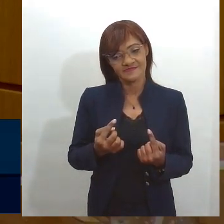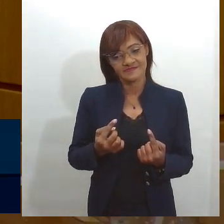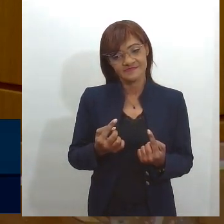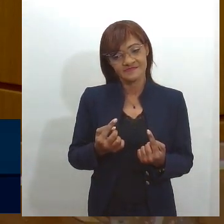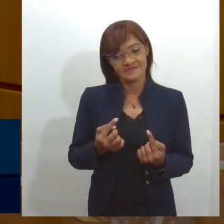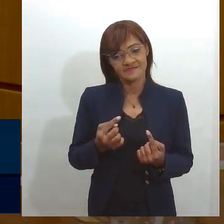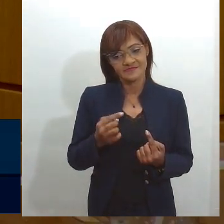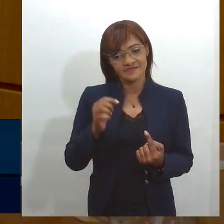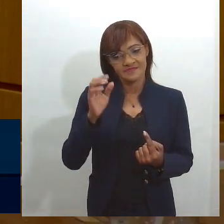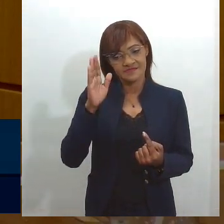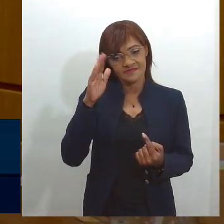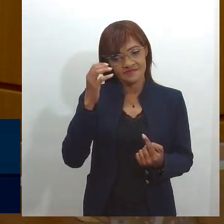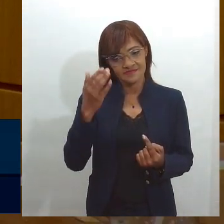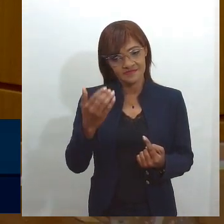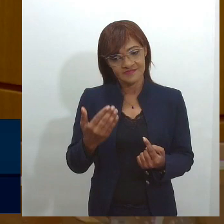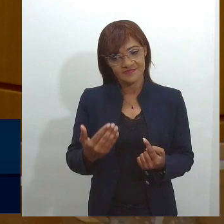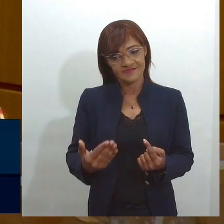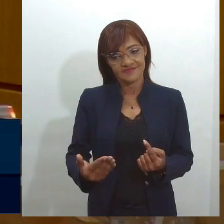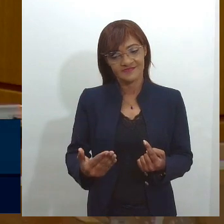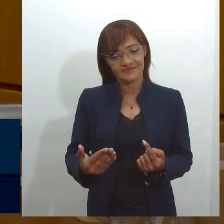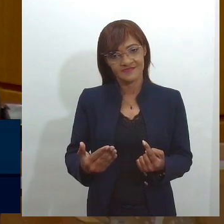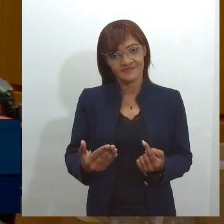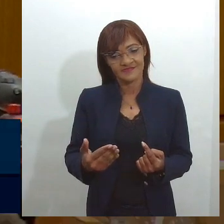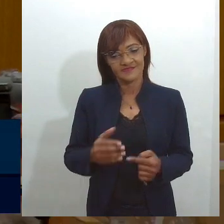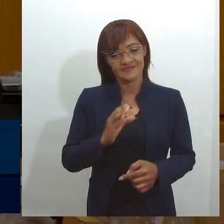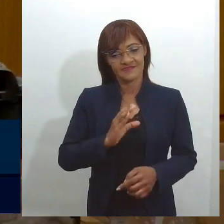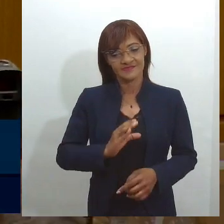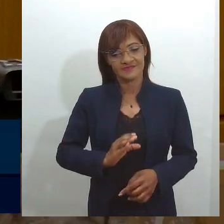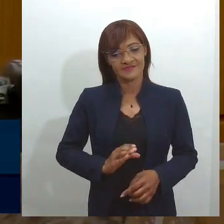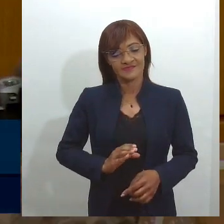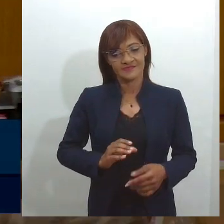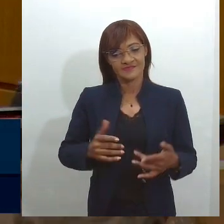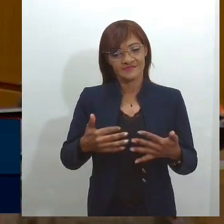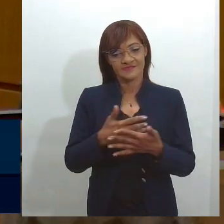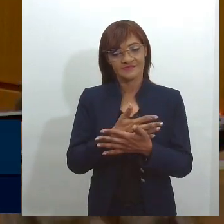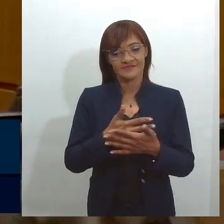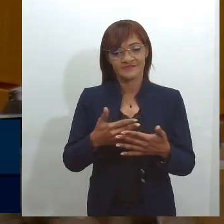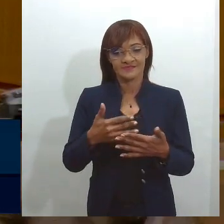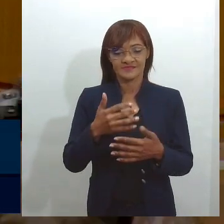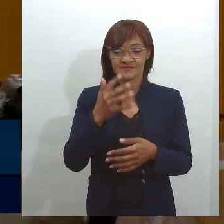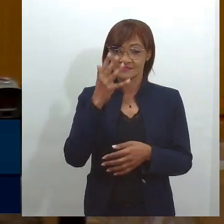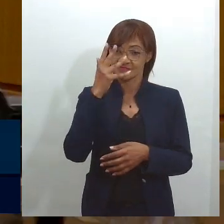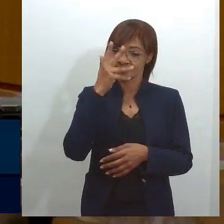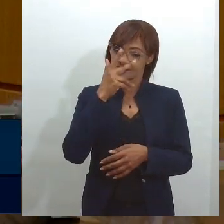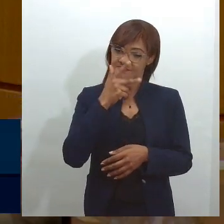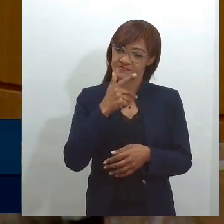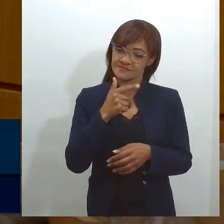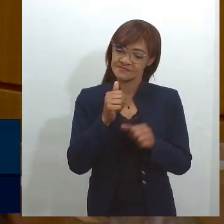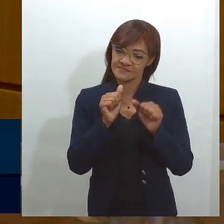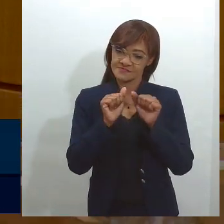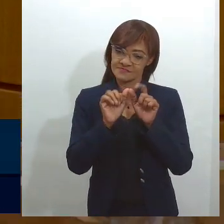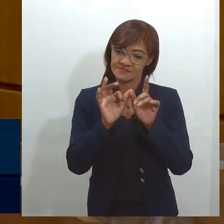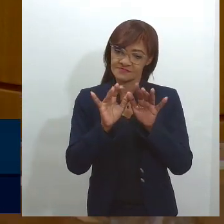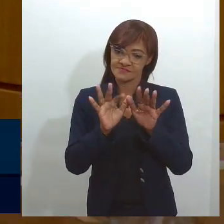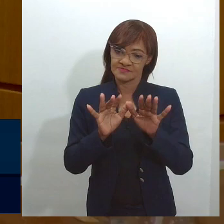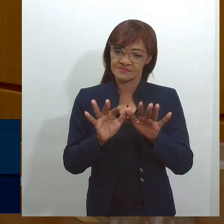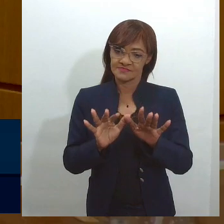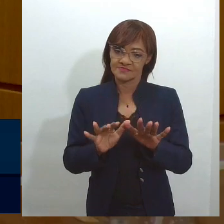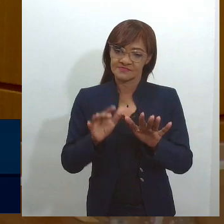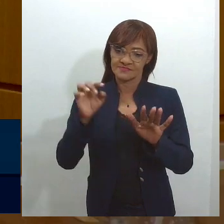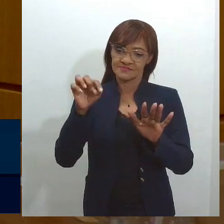tão bela, num estado tão bonito, tão bem abençoado por Deus, como Sergipe, né? A gente que vive no